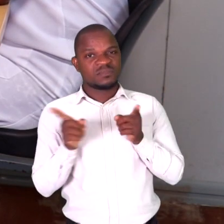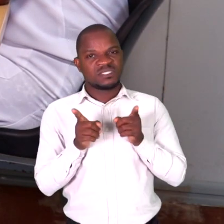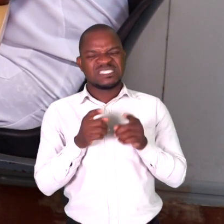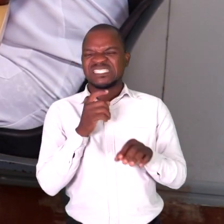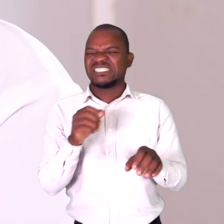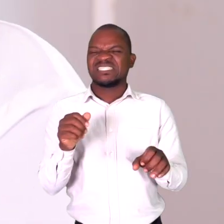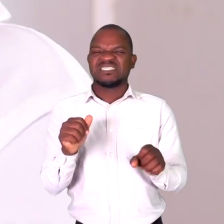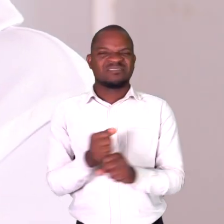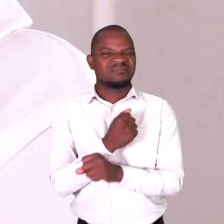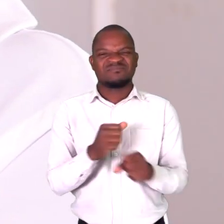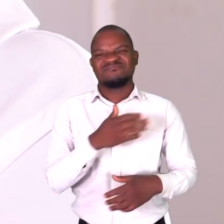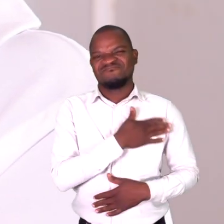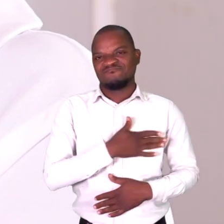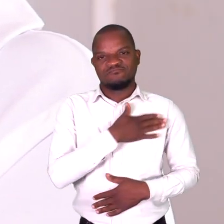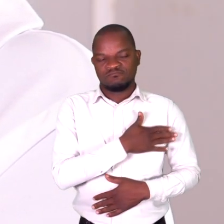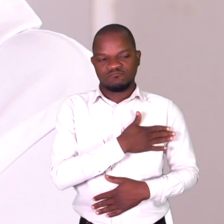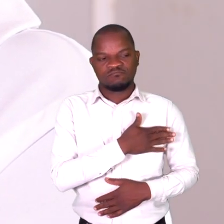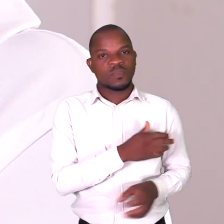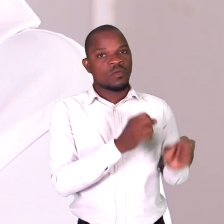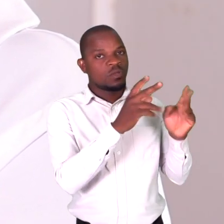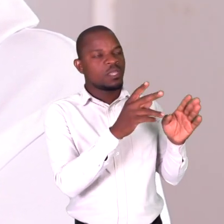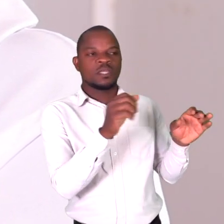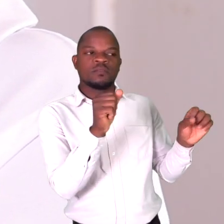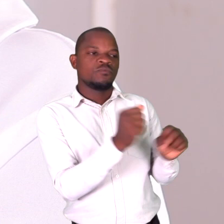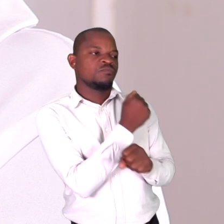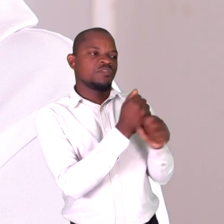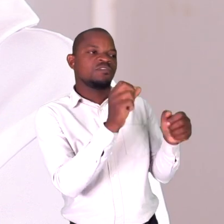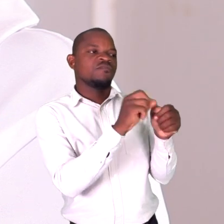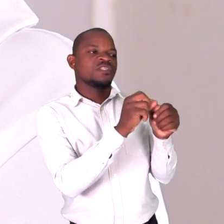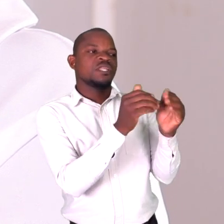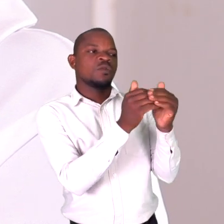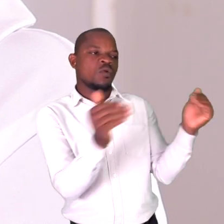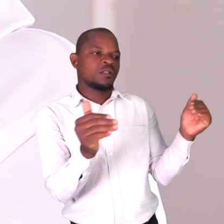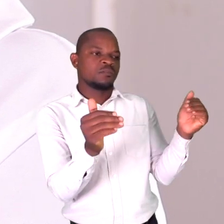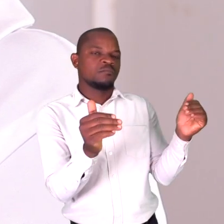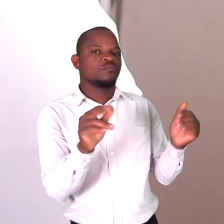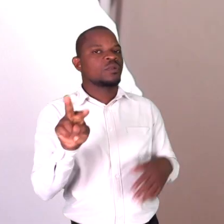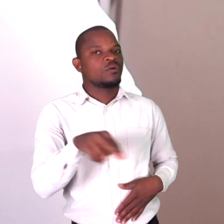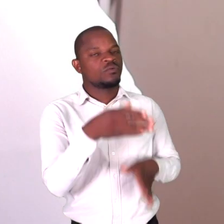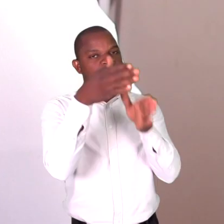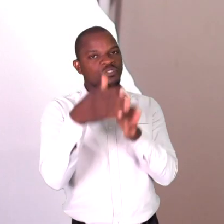Ih, insola enfermeira! Então, não faças aos outros aquilo que não gostarias que te fizessem!